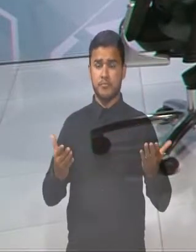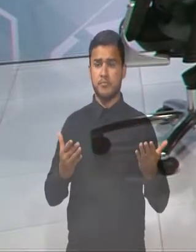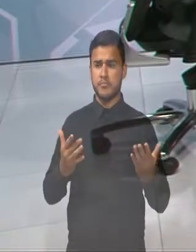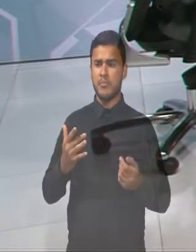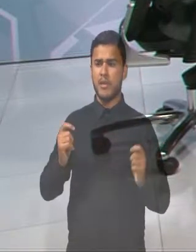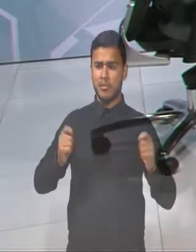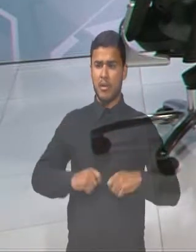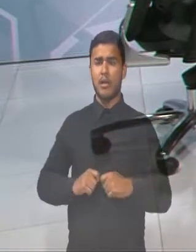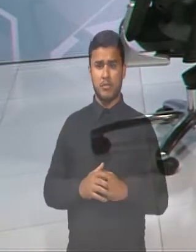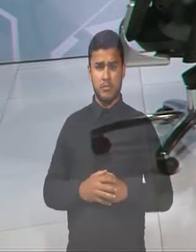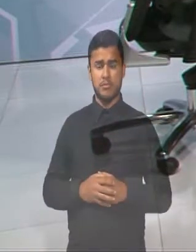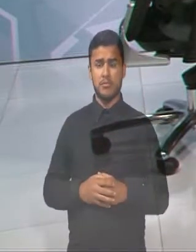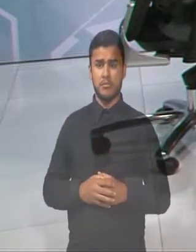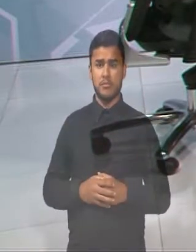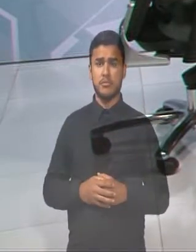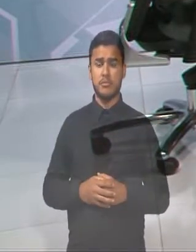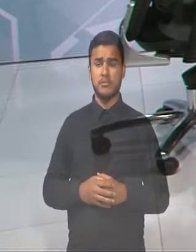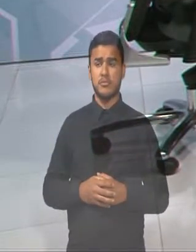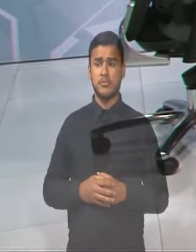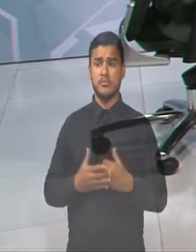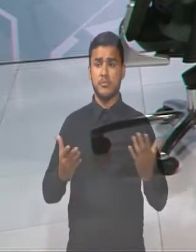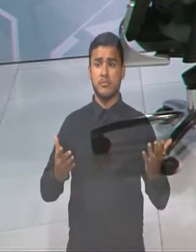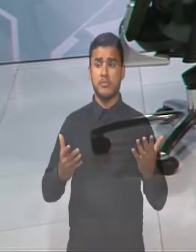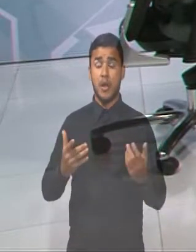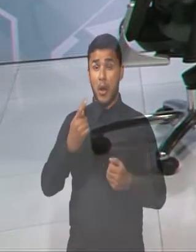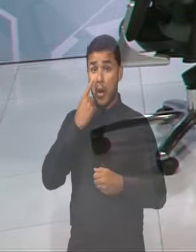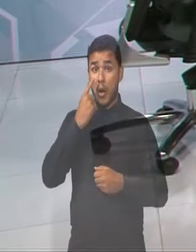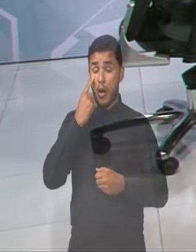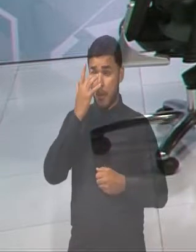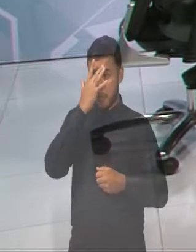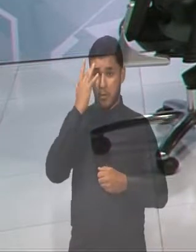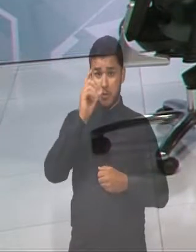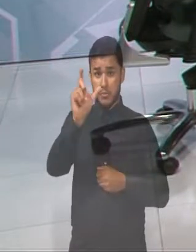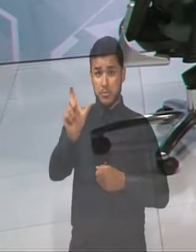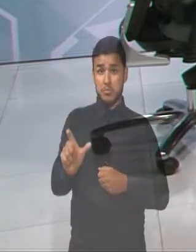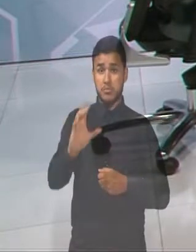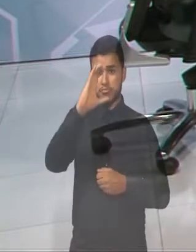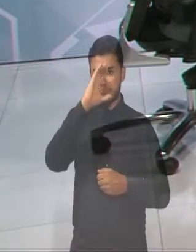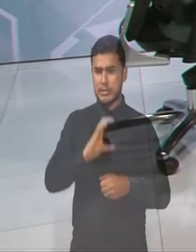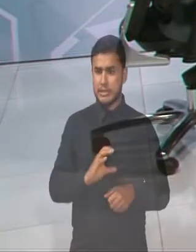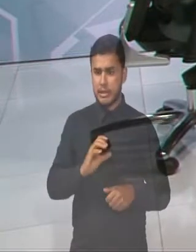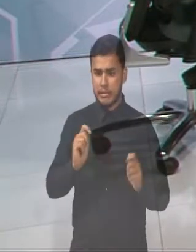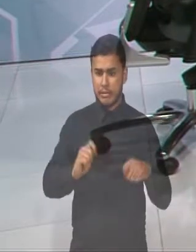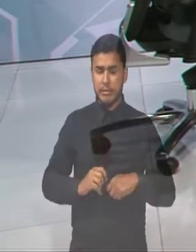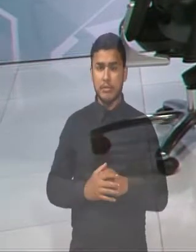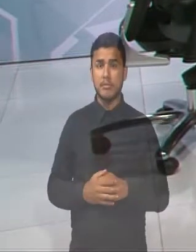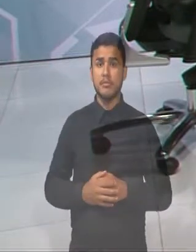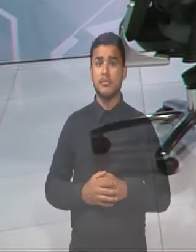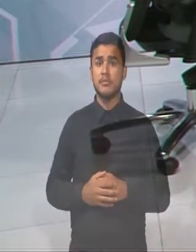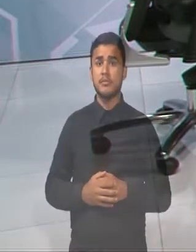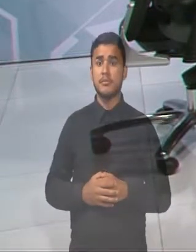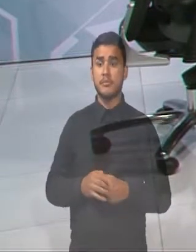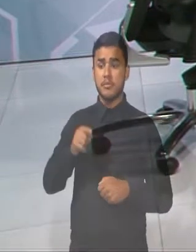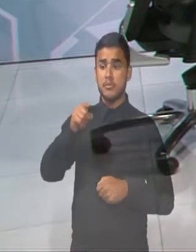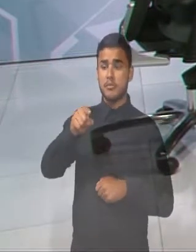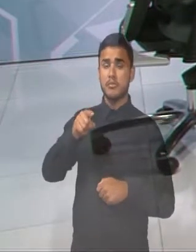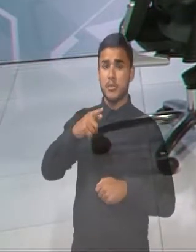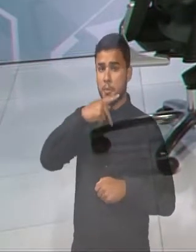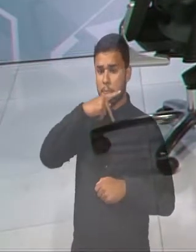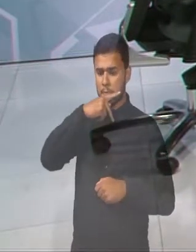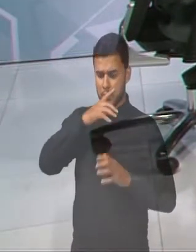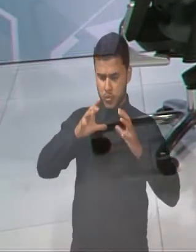não esqueça de fazer esse filtro do cidadão e do eleitor. Quem forma o cidadão? Os